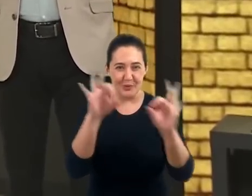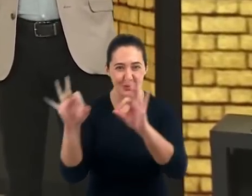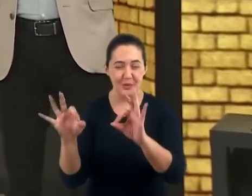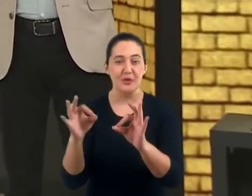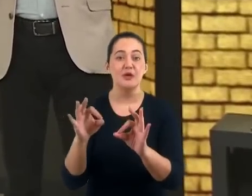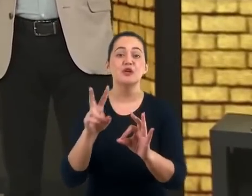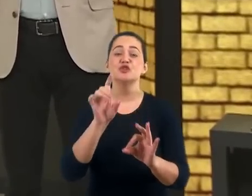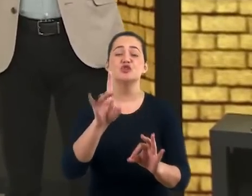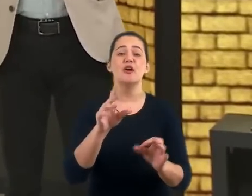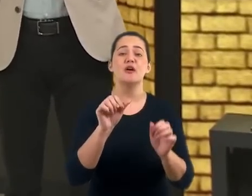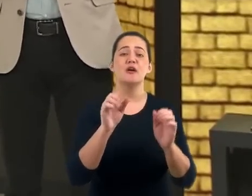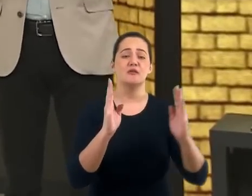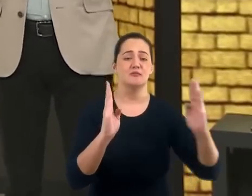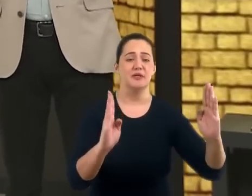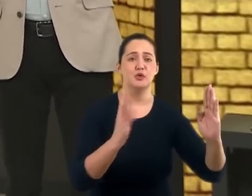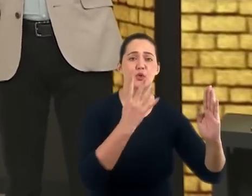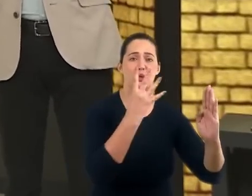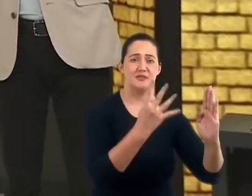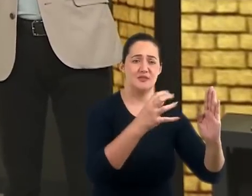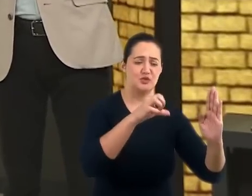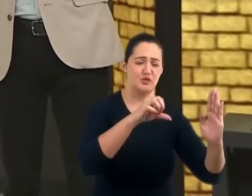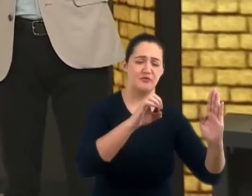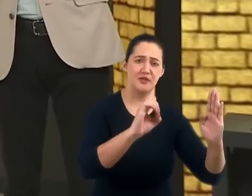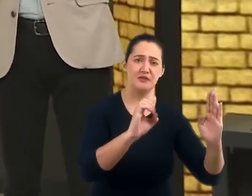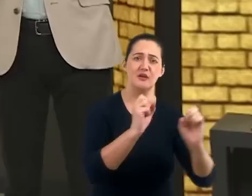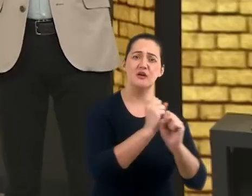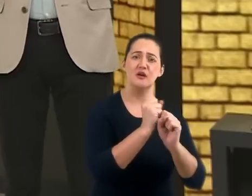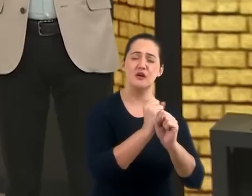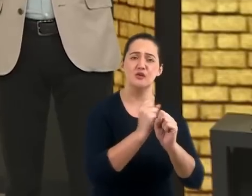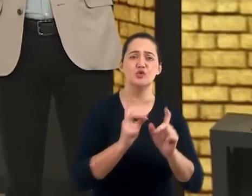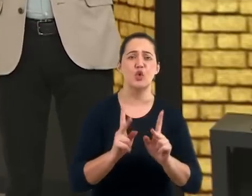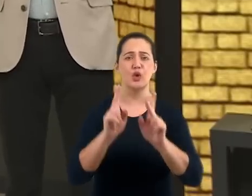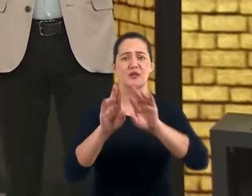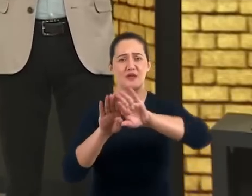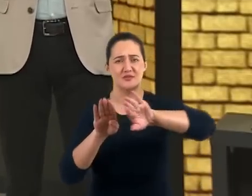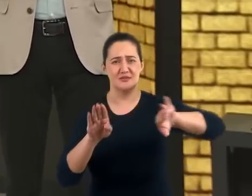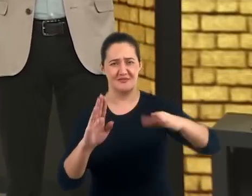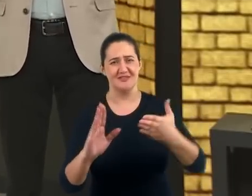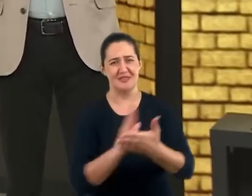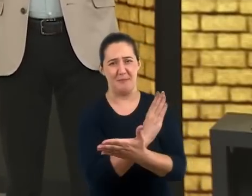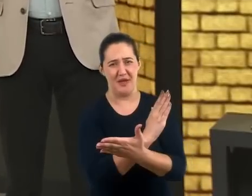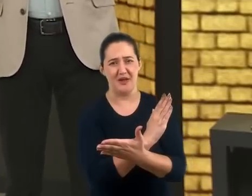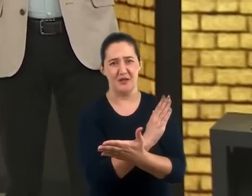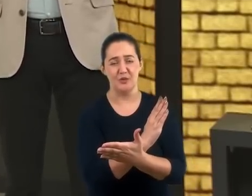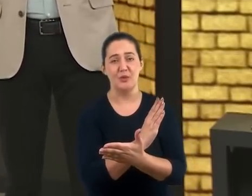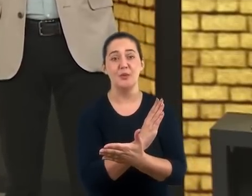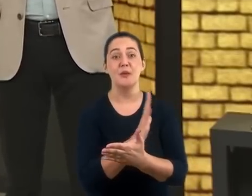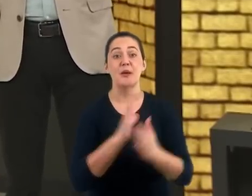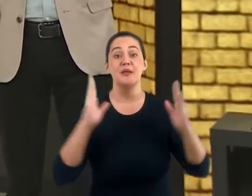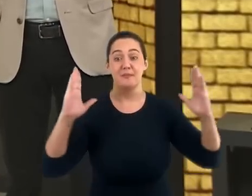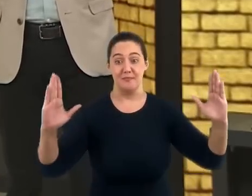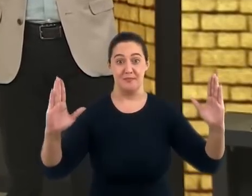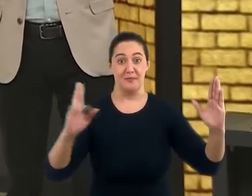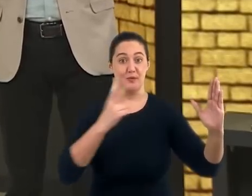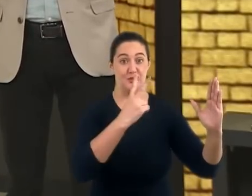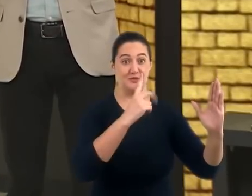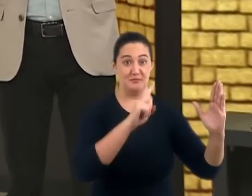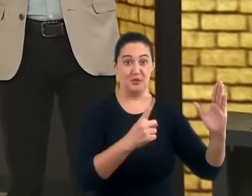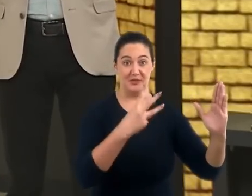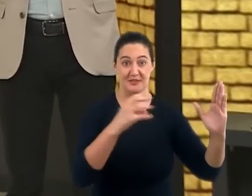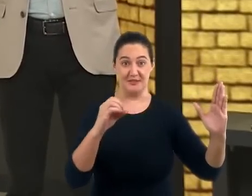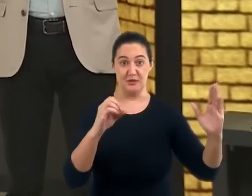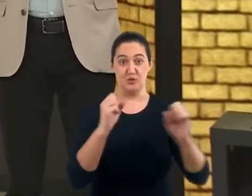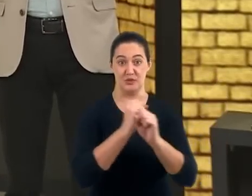aqui eu tenho um total de apenas 490 anos que são separados ou cortados do período maior de 2.300